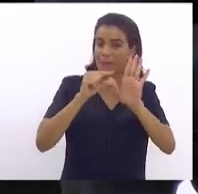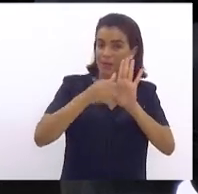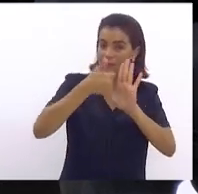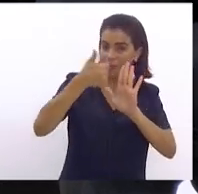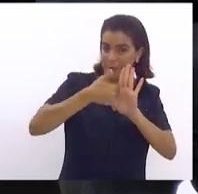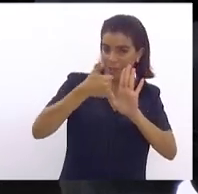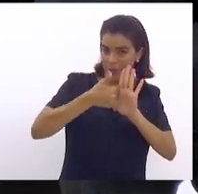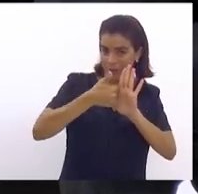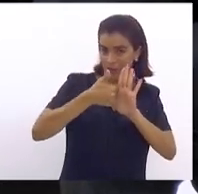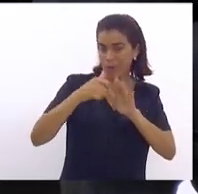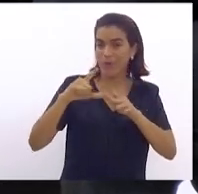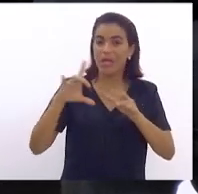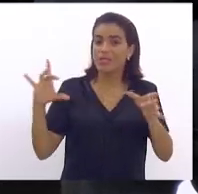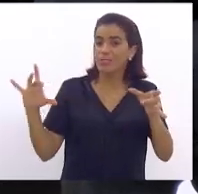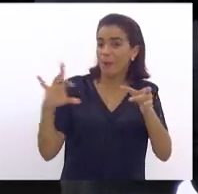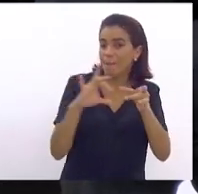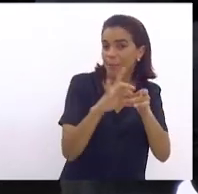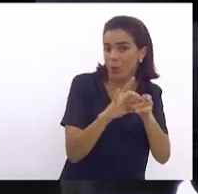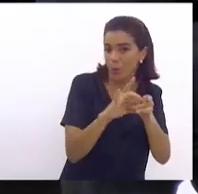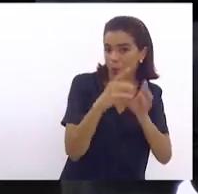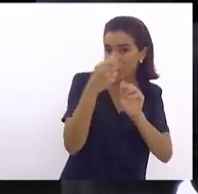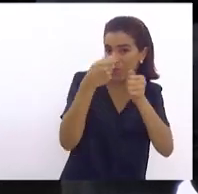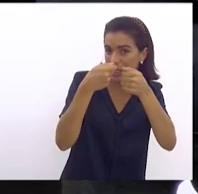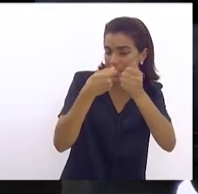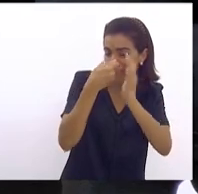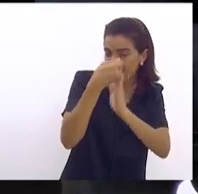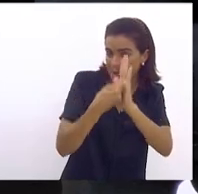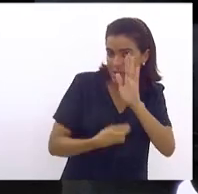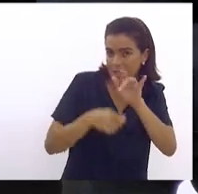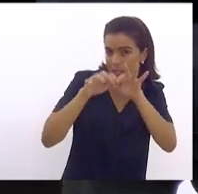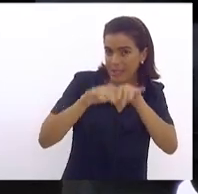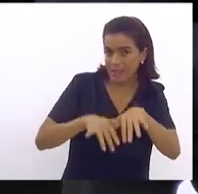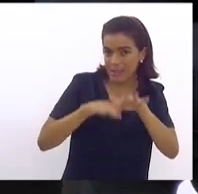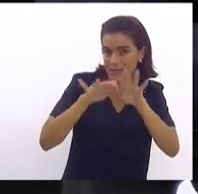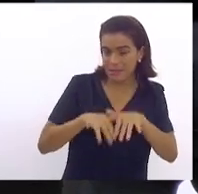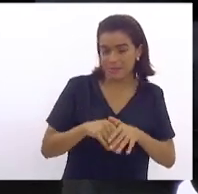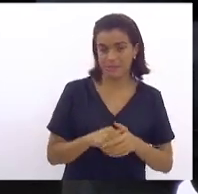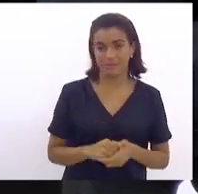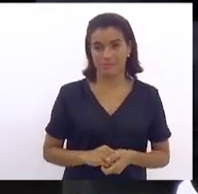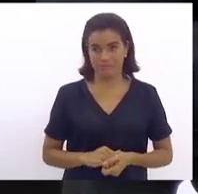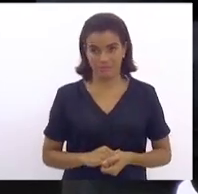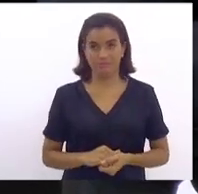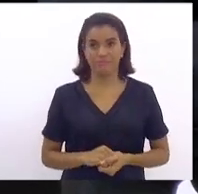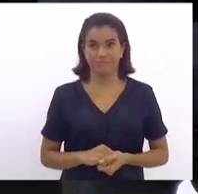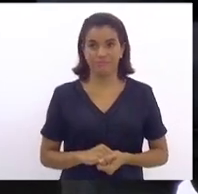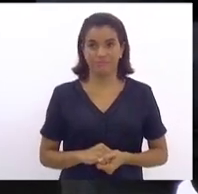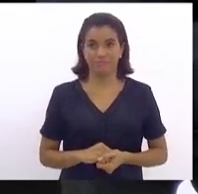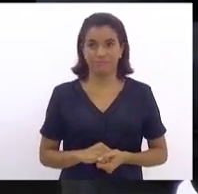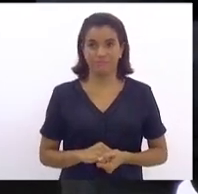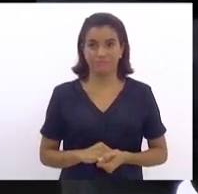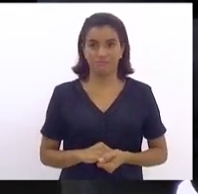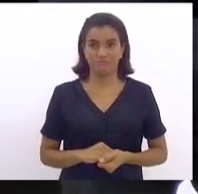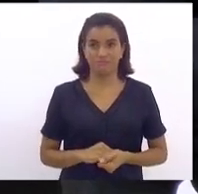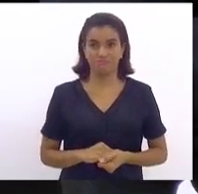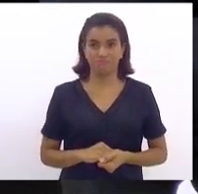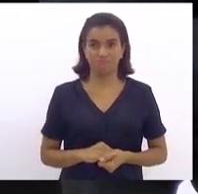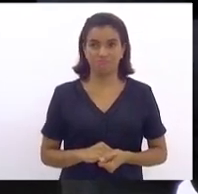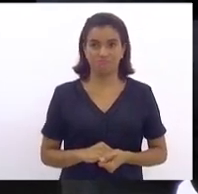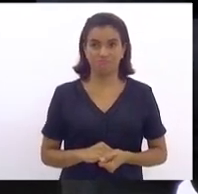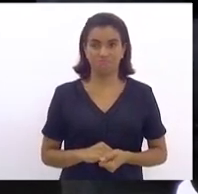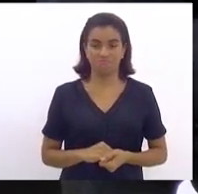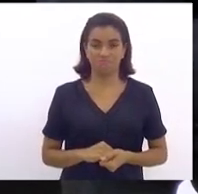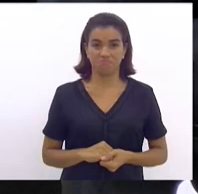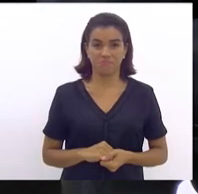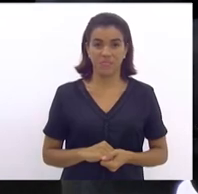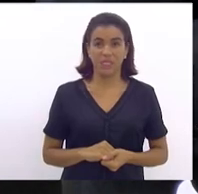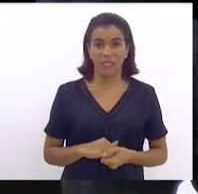artigo 261, é apenas uma emenda de redação. Então, com relação não vejo, à emenda... Não vejo problema. É isso que eu ia perguntar